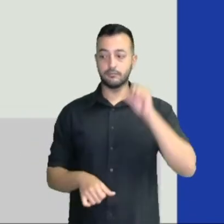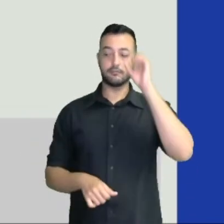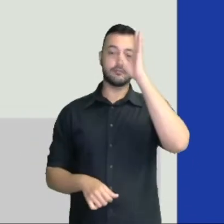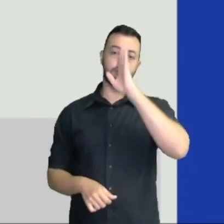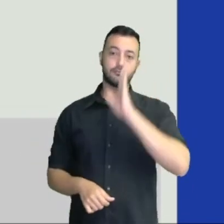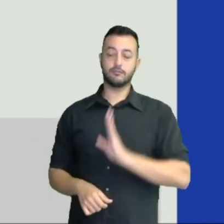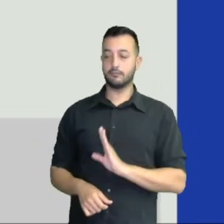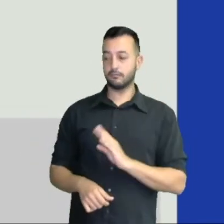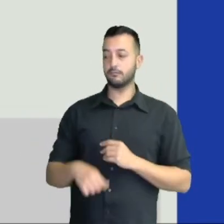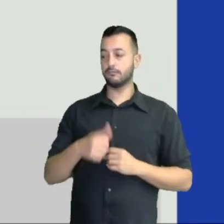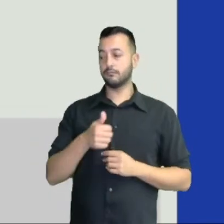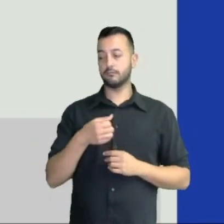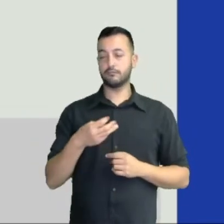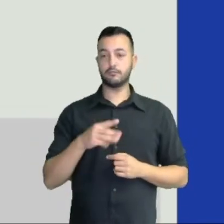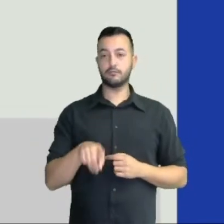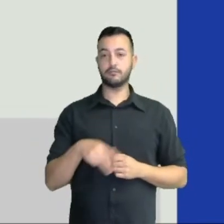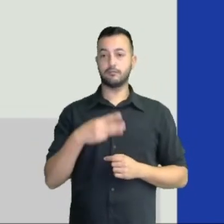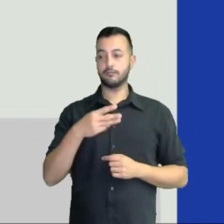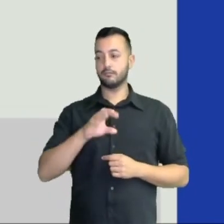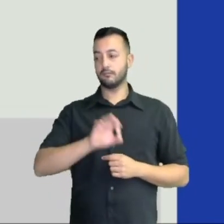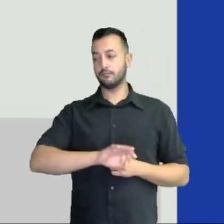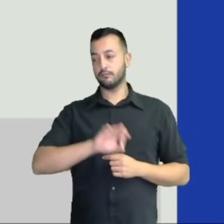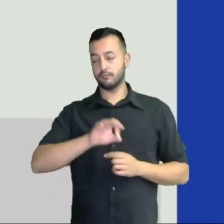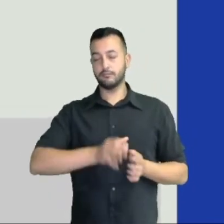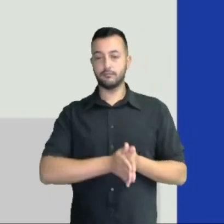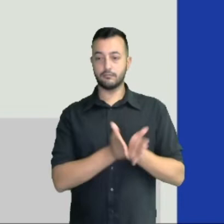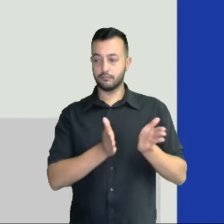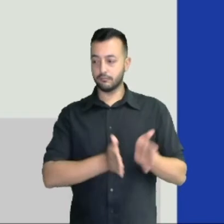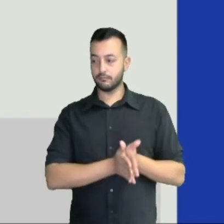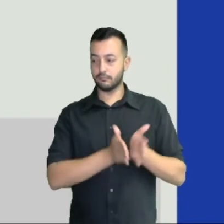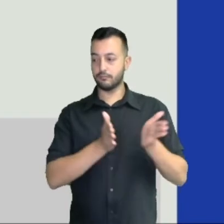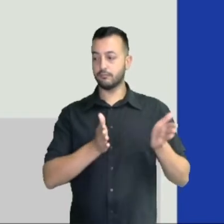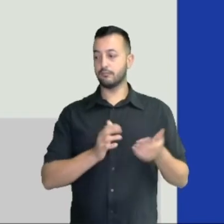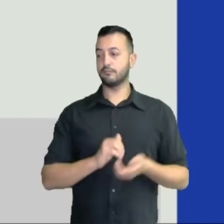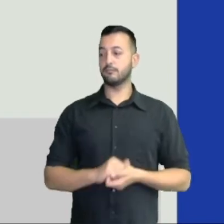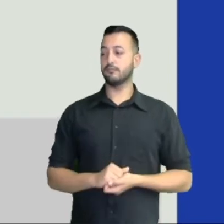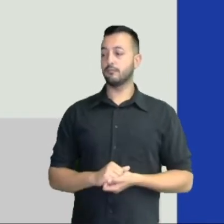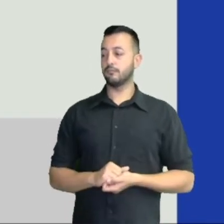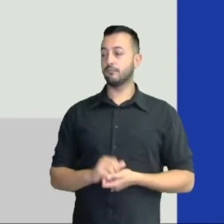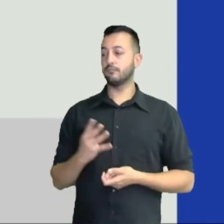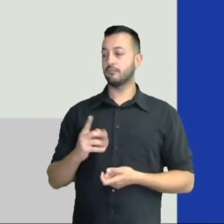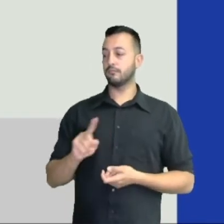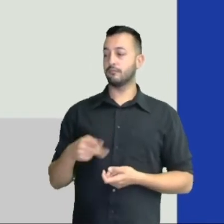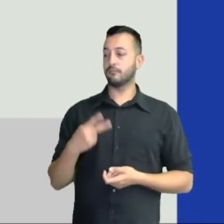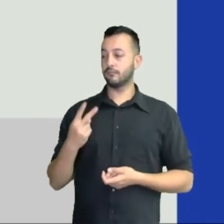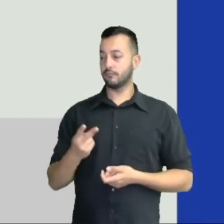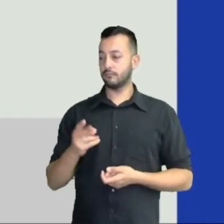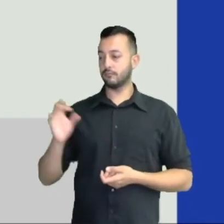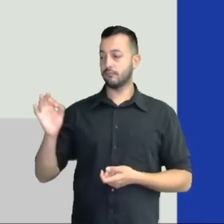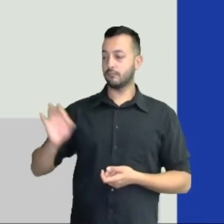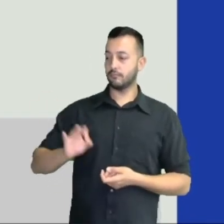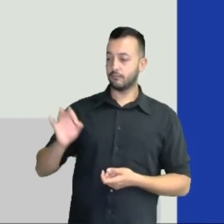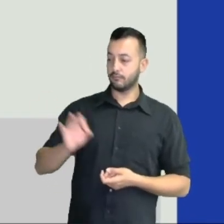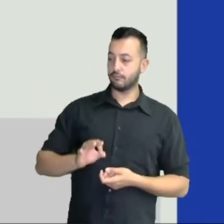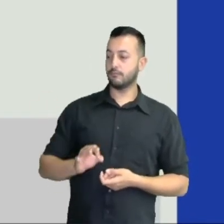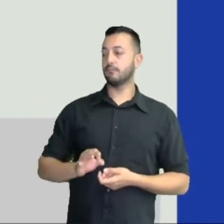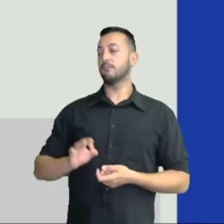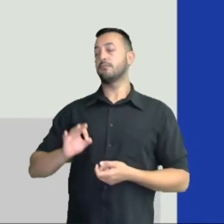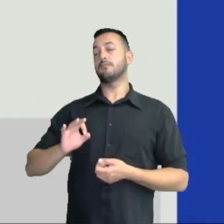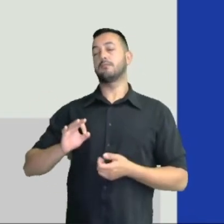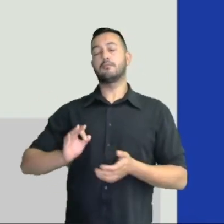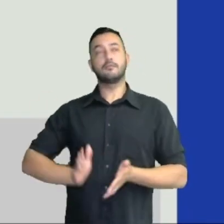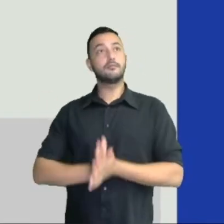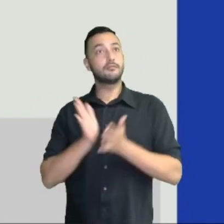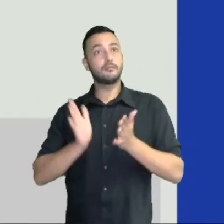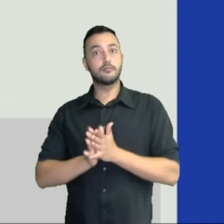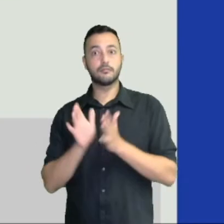Brasil, 13,3% está na condição de pobreza e 4,2% está na condição de